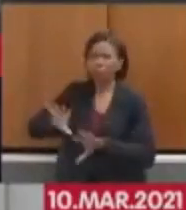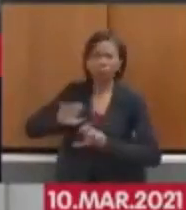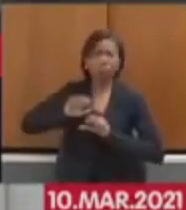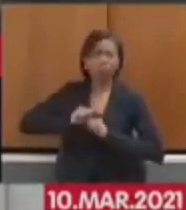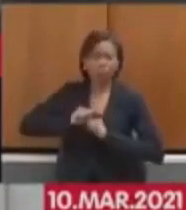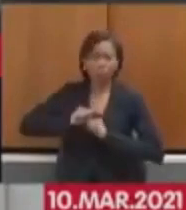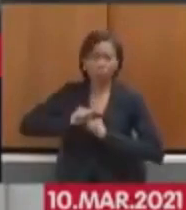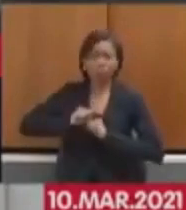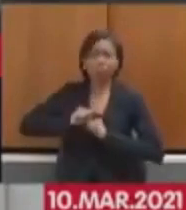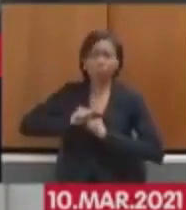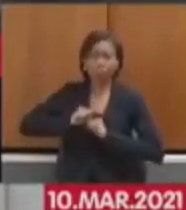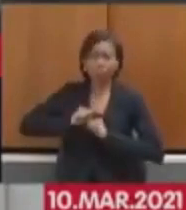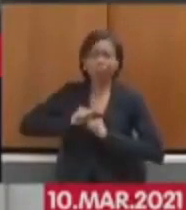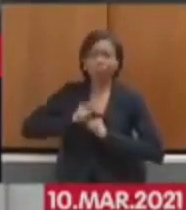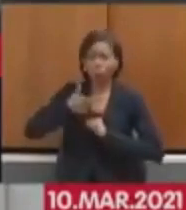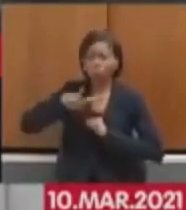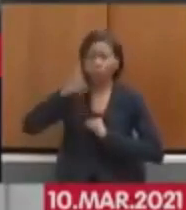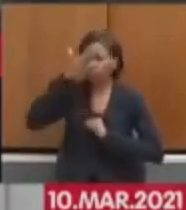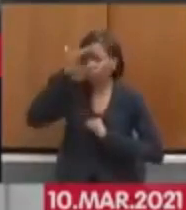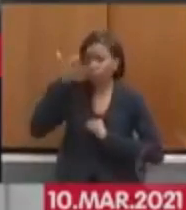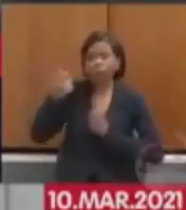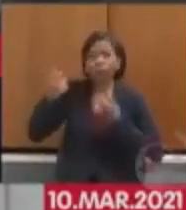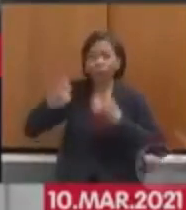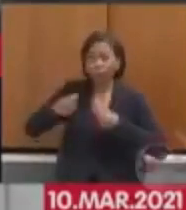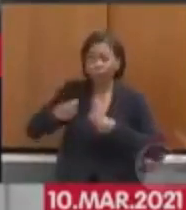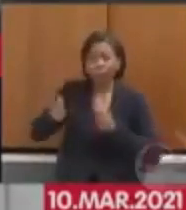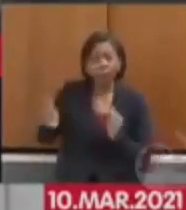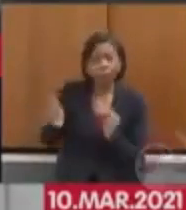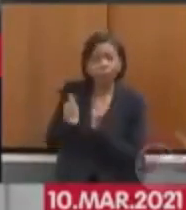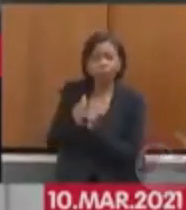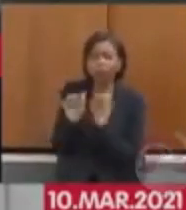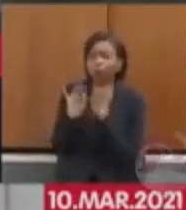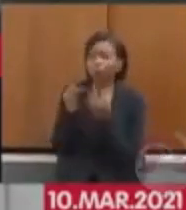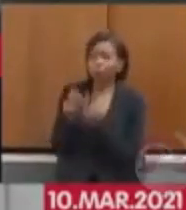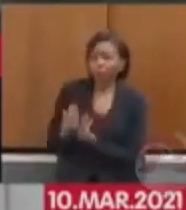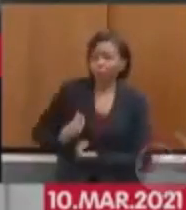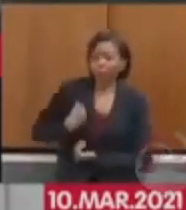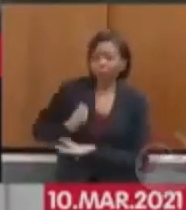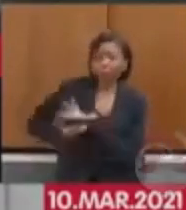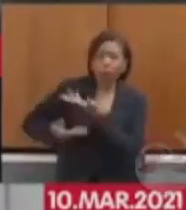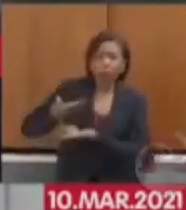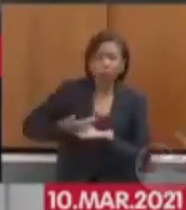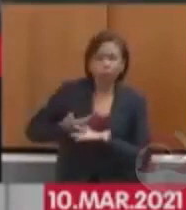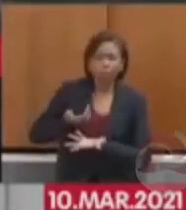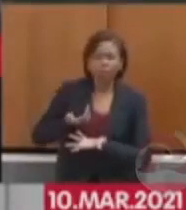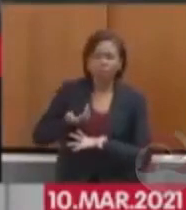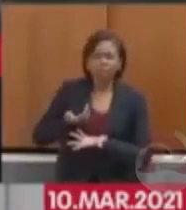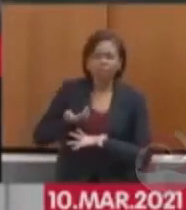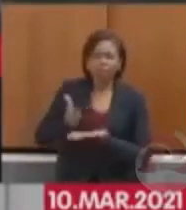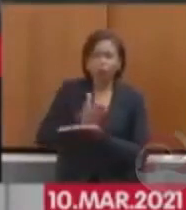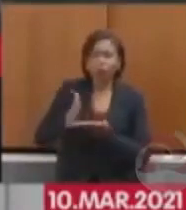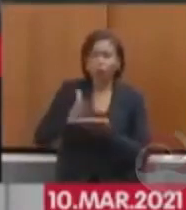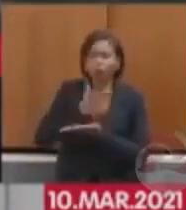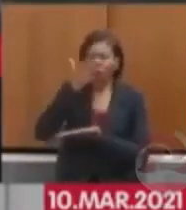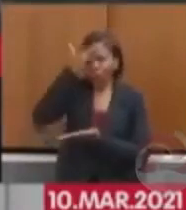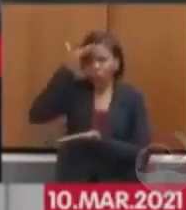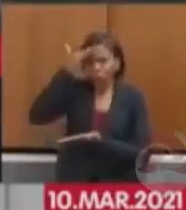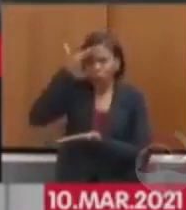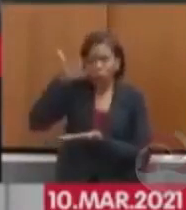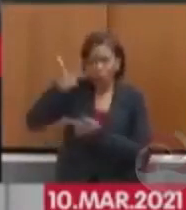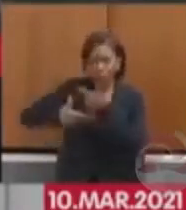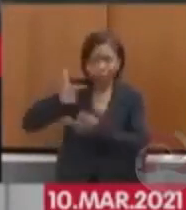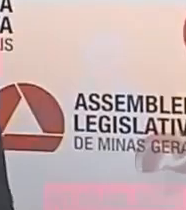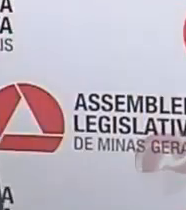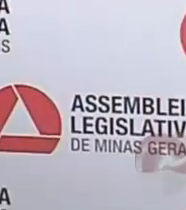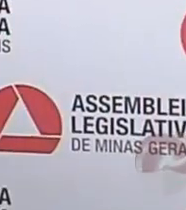impossibilidade de estar com a sua família é deixar com que aqueles que estão na rua e mais precisam sejam